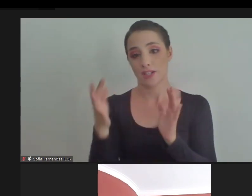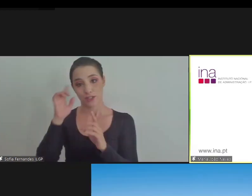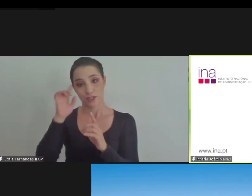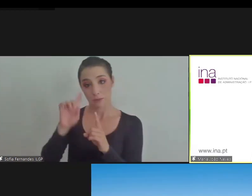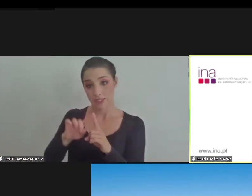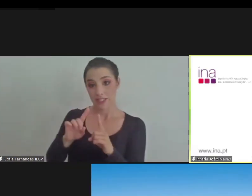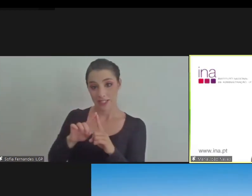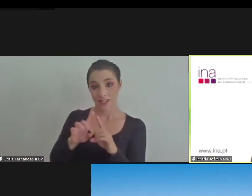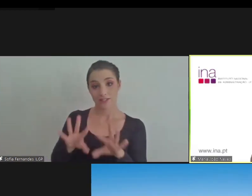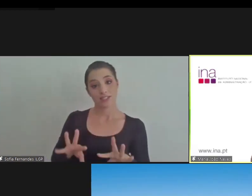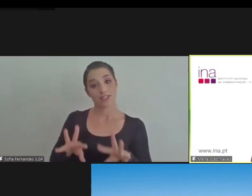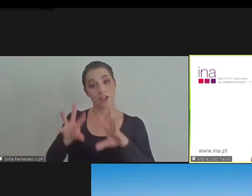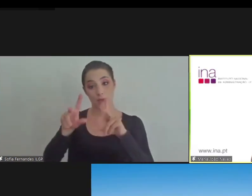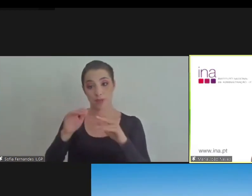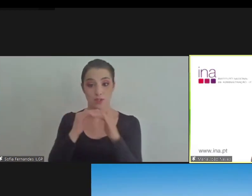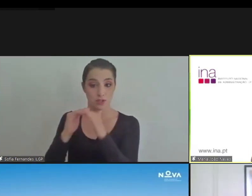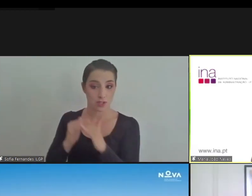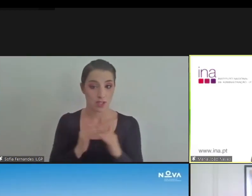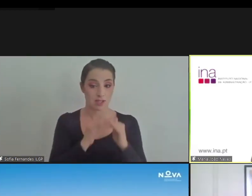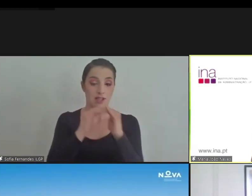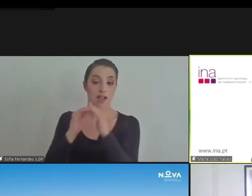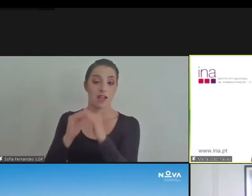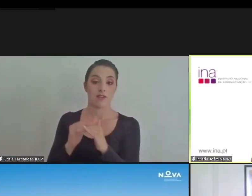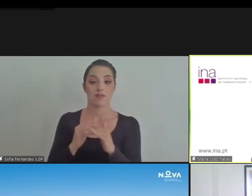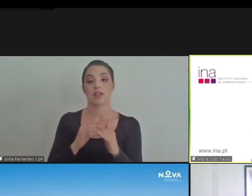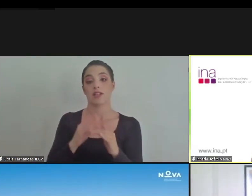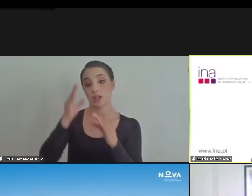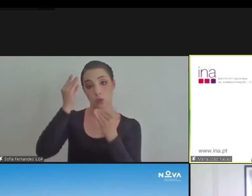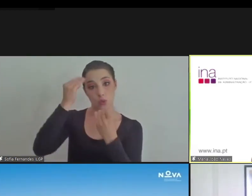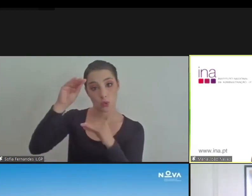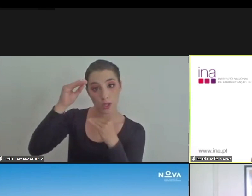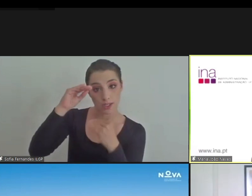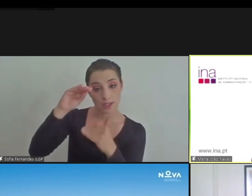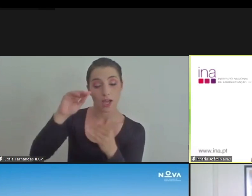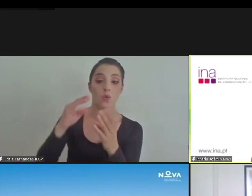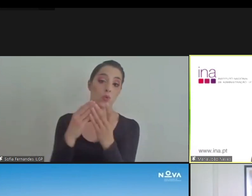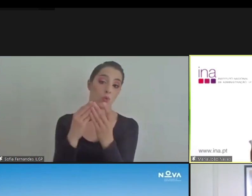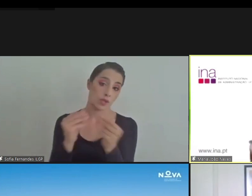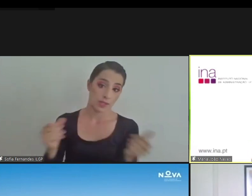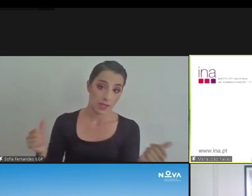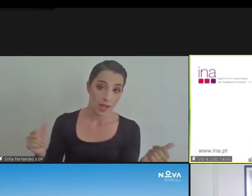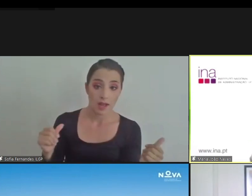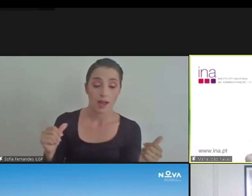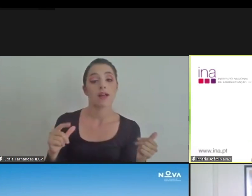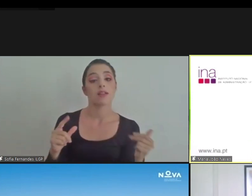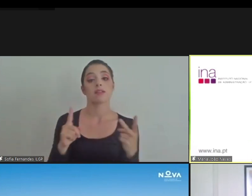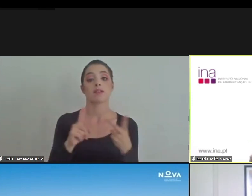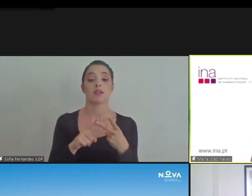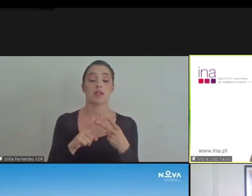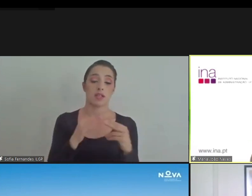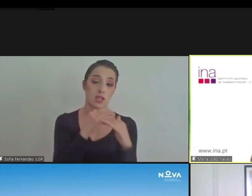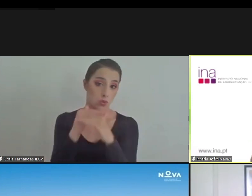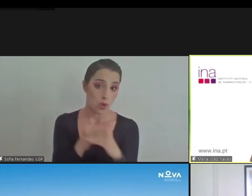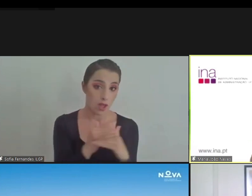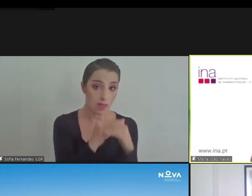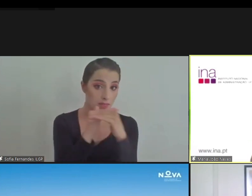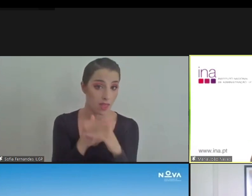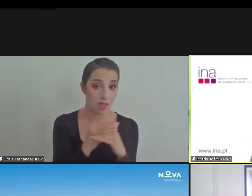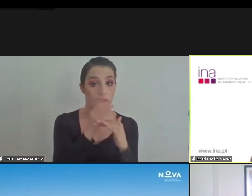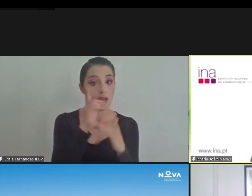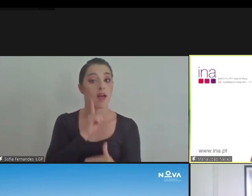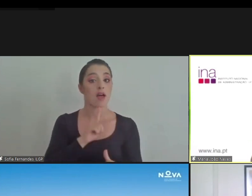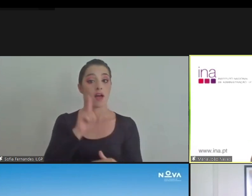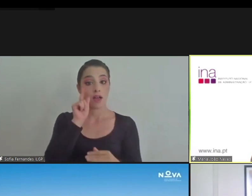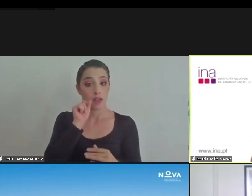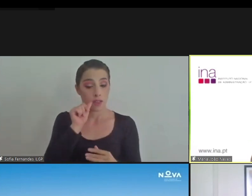desenvolvimento sustentável, desde logo educação com qualidade, igualdade de género, agora também aqui abordado